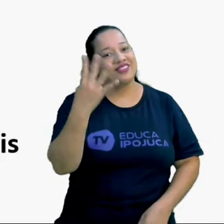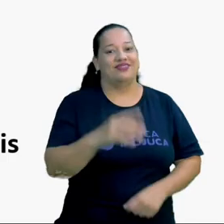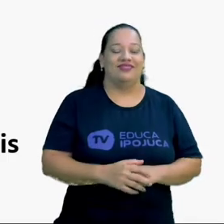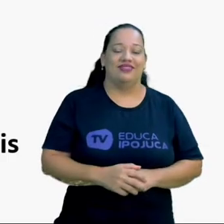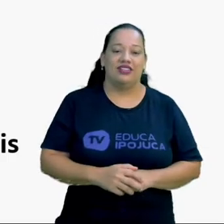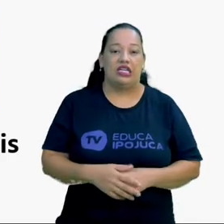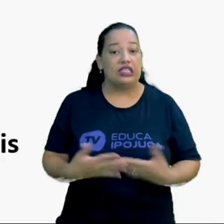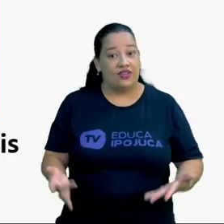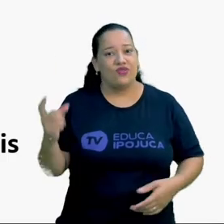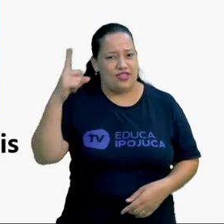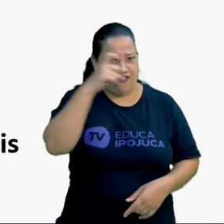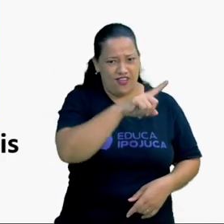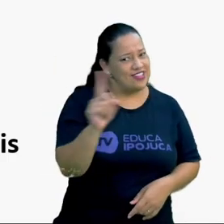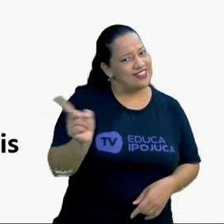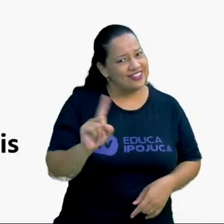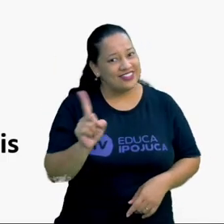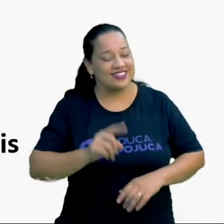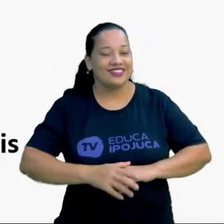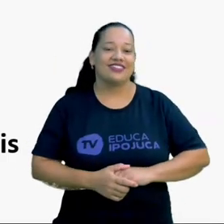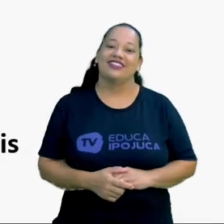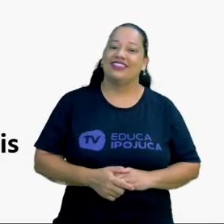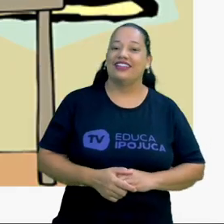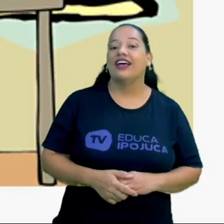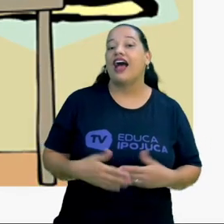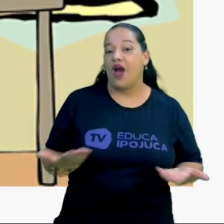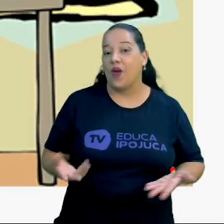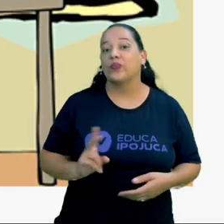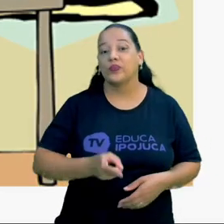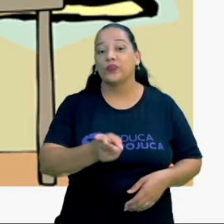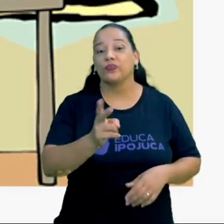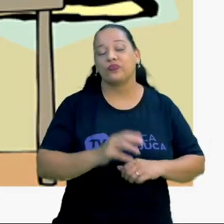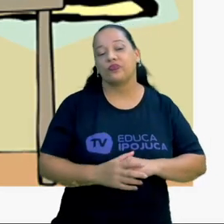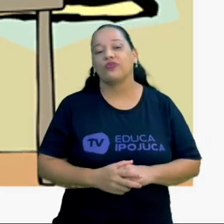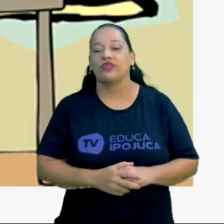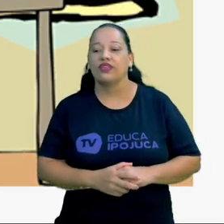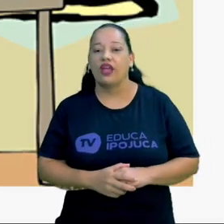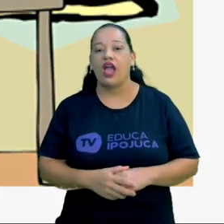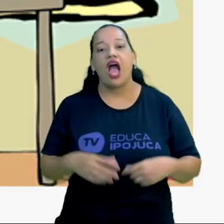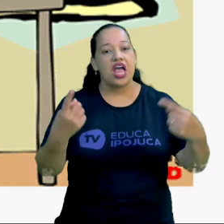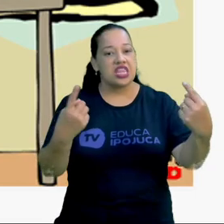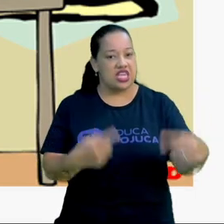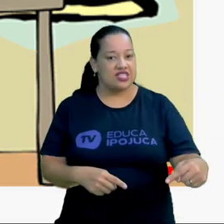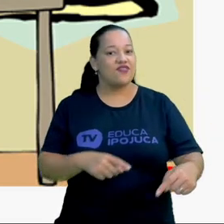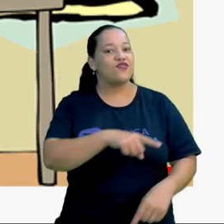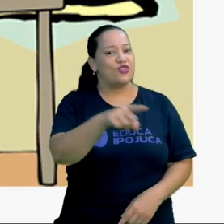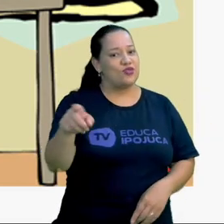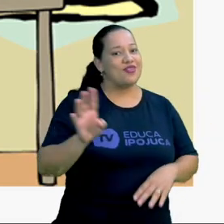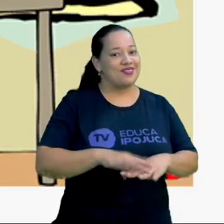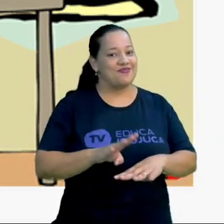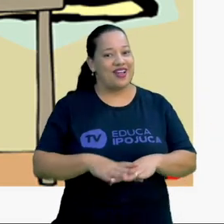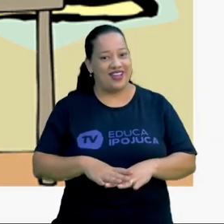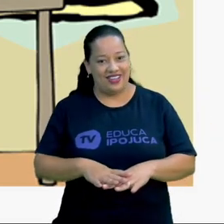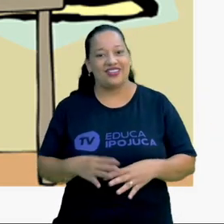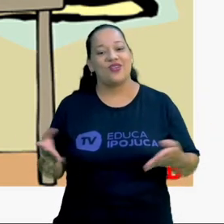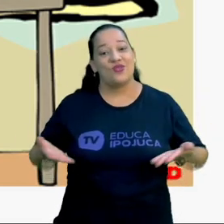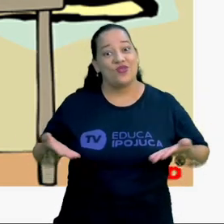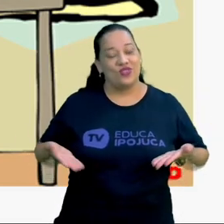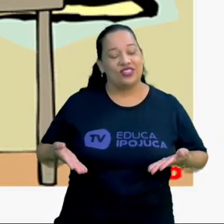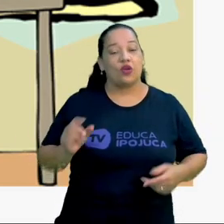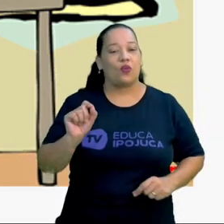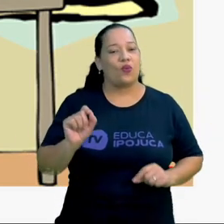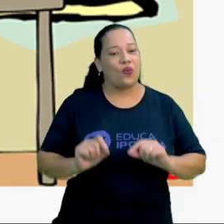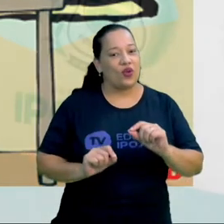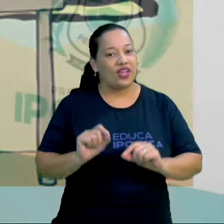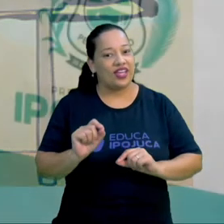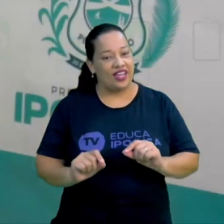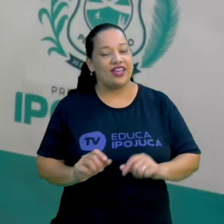não é tão difícil assim o assunto? Então, vamos prosseguir. E o desafio matemático da aula de hoje, nós